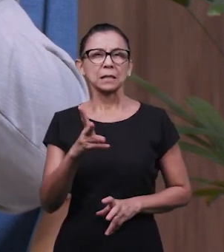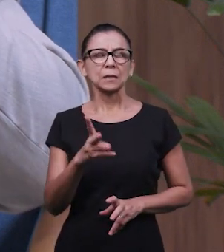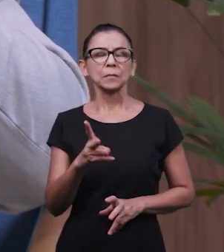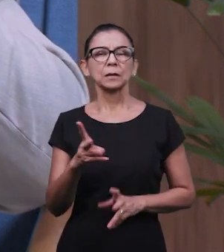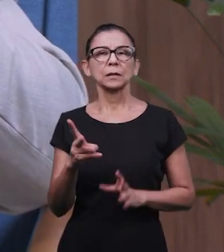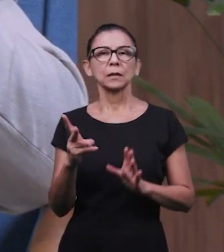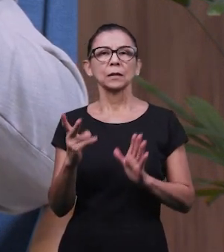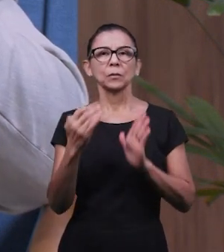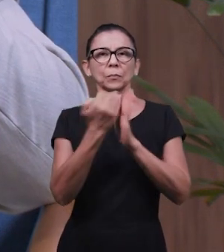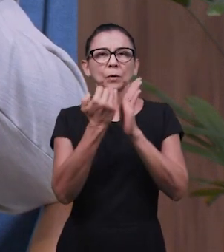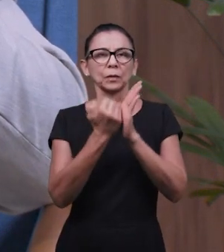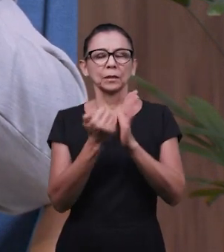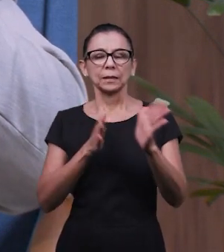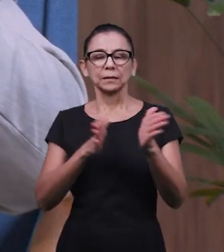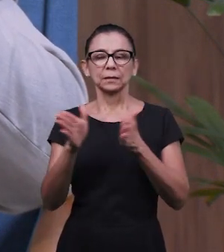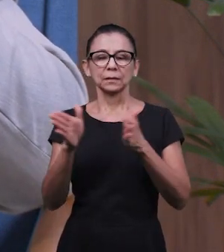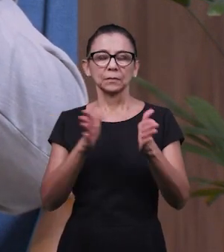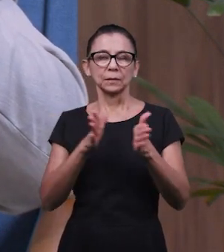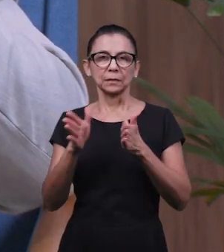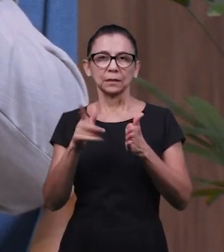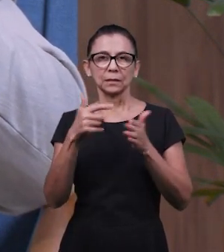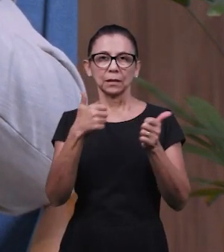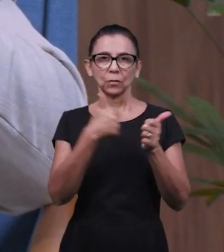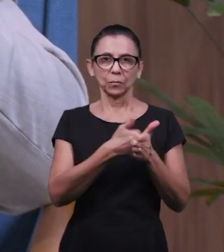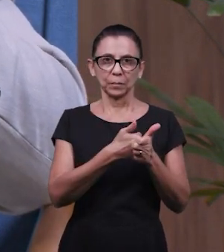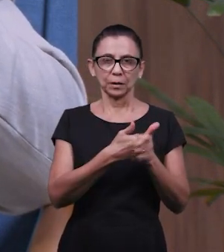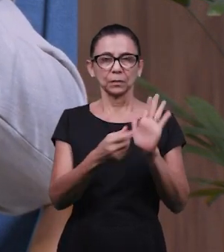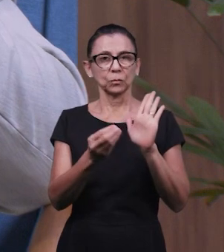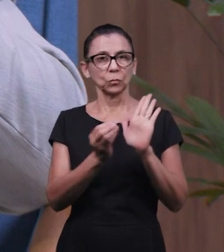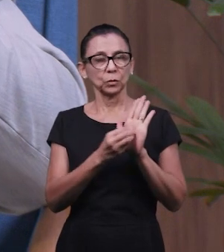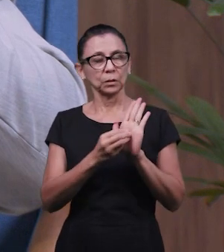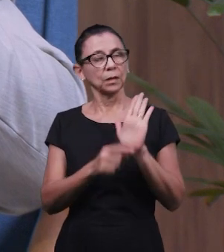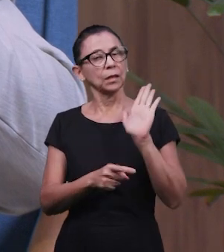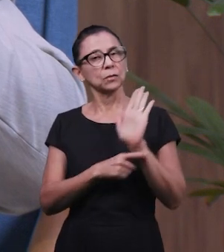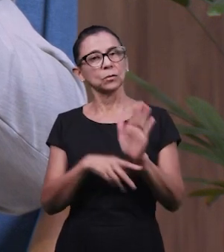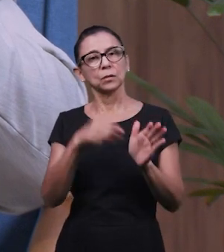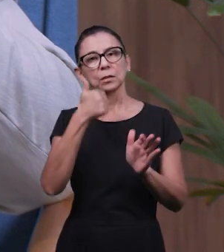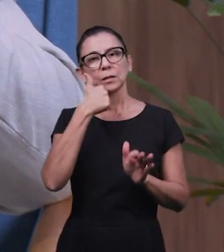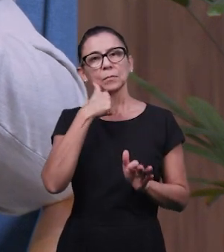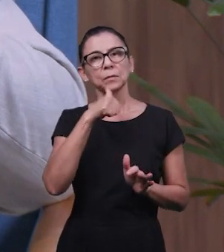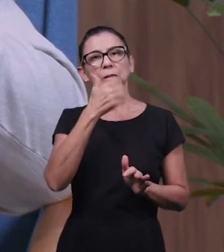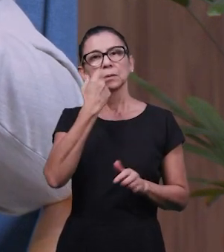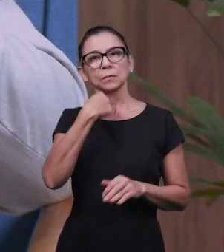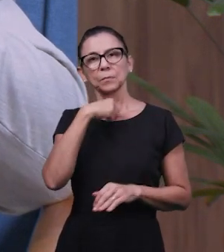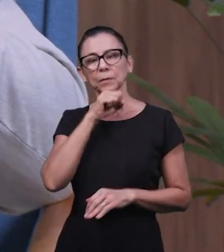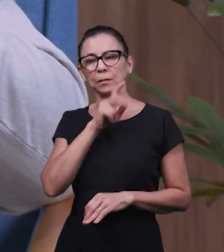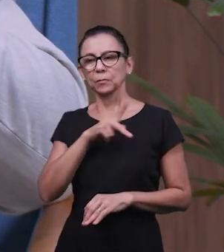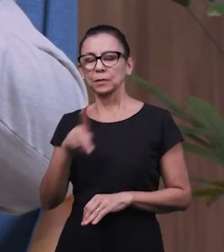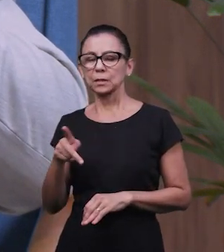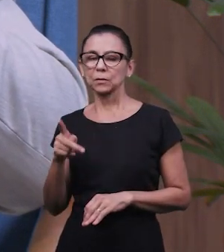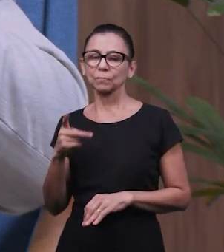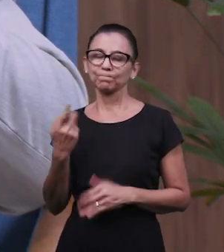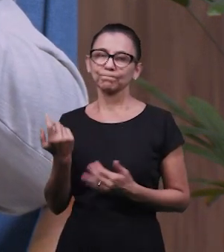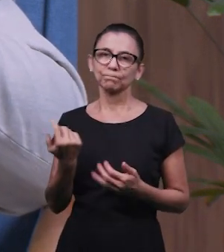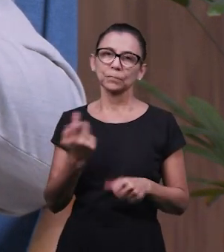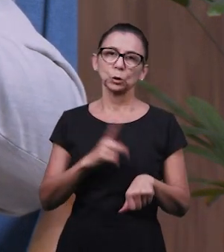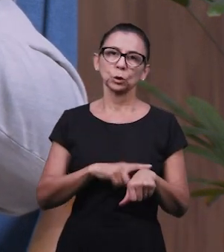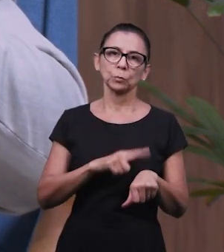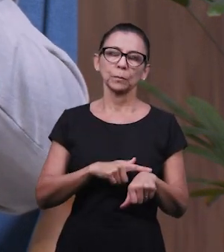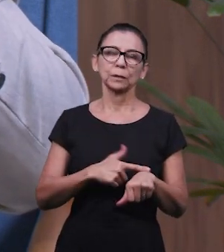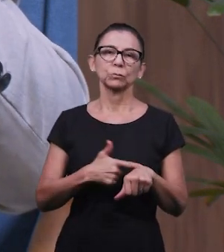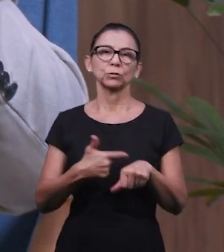Pai do Senhor Josias, Pai do Senhor Sérgio, Pai do Senhor a todos. Pai do Senhor Daniel, Josias e a todos. Glória a Jesus.